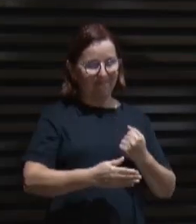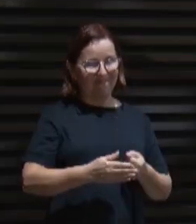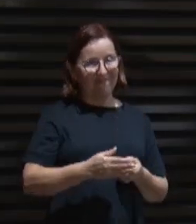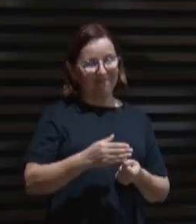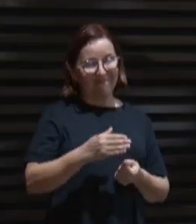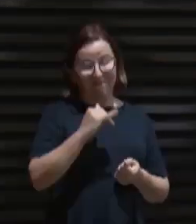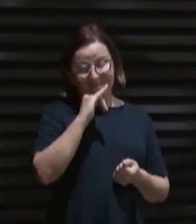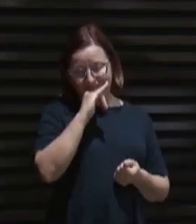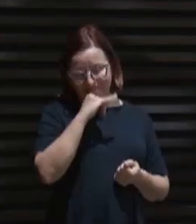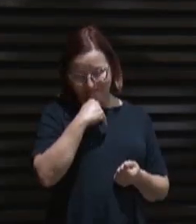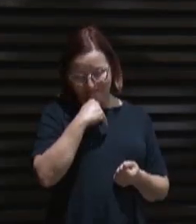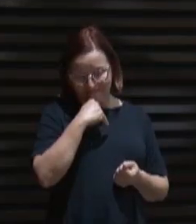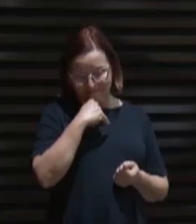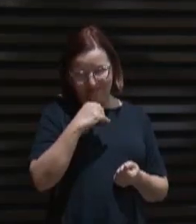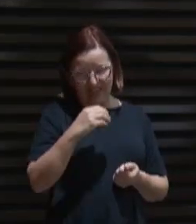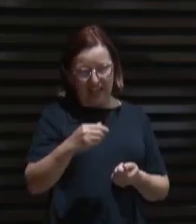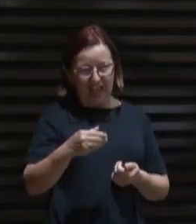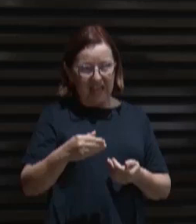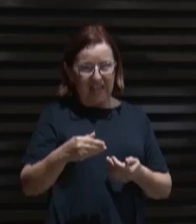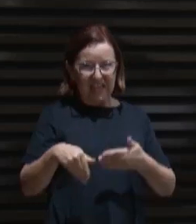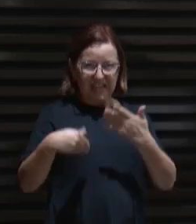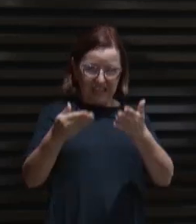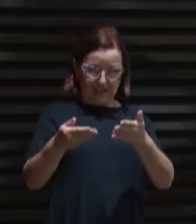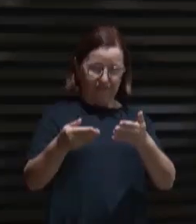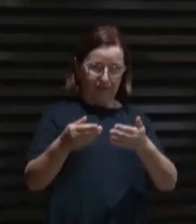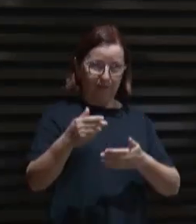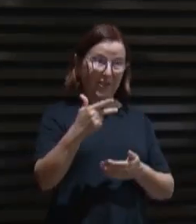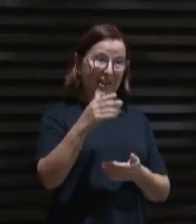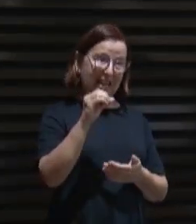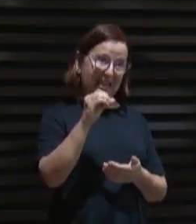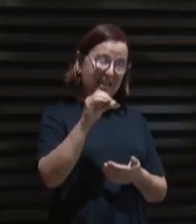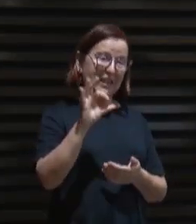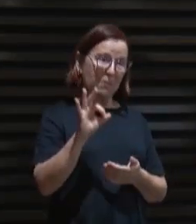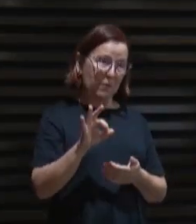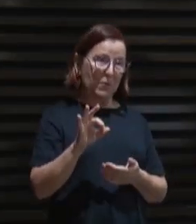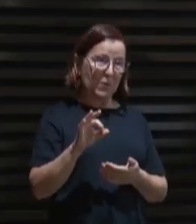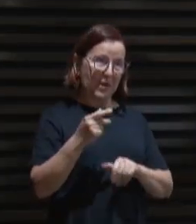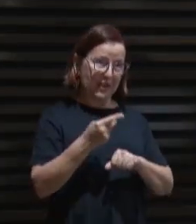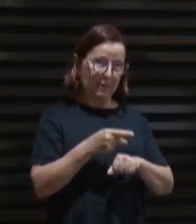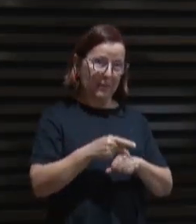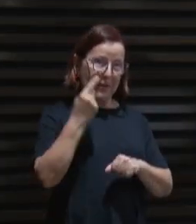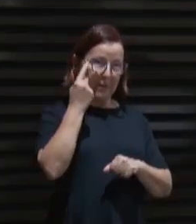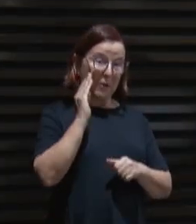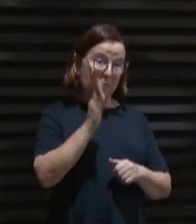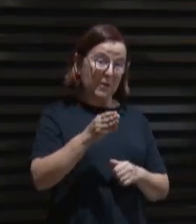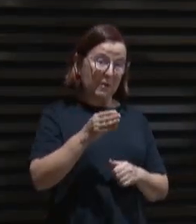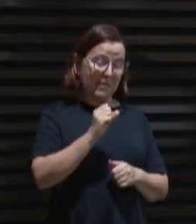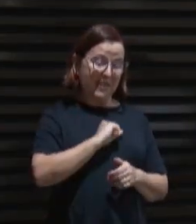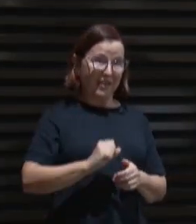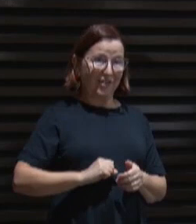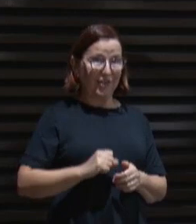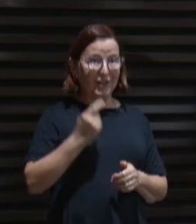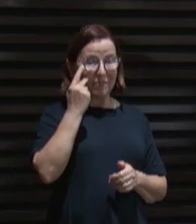devolveu as 30 moedas de prata aos principais sacerdotes e aos anciãos, dizendo: